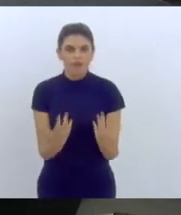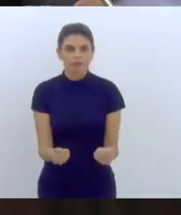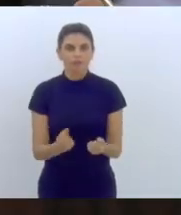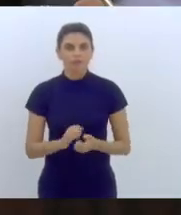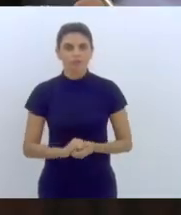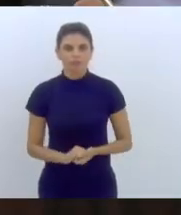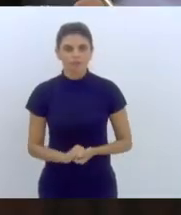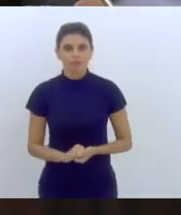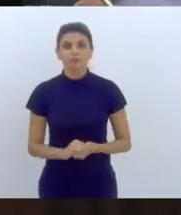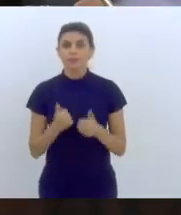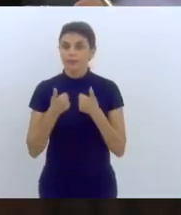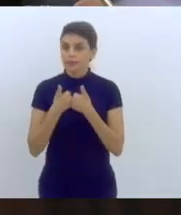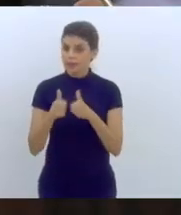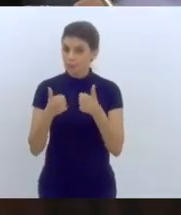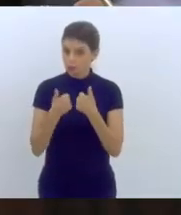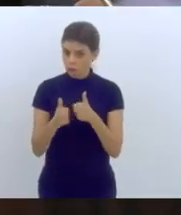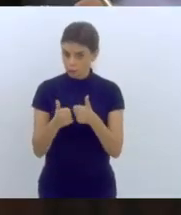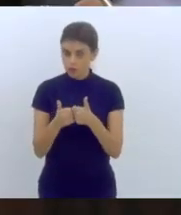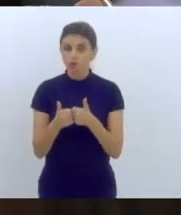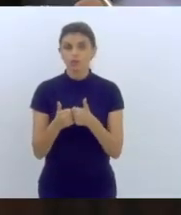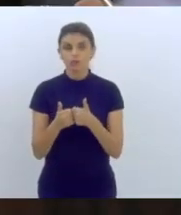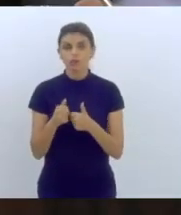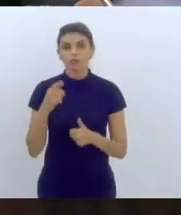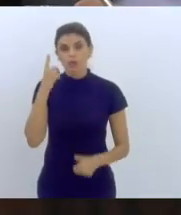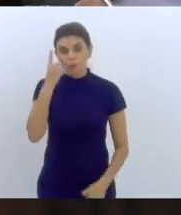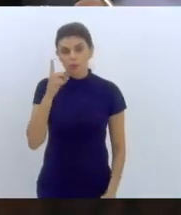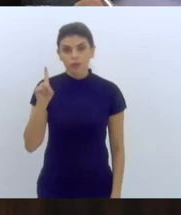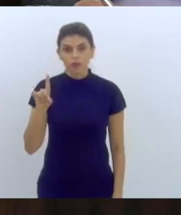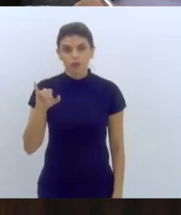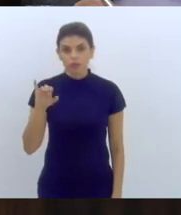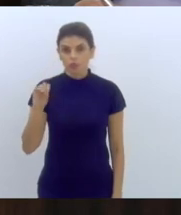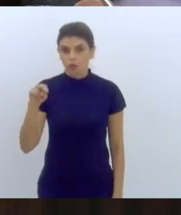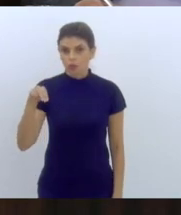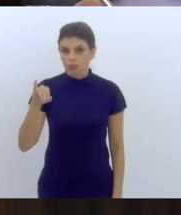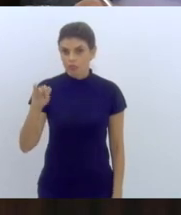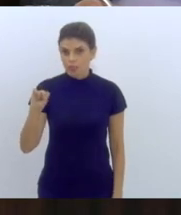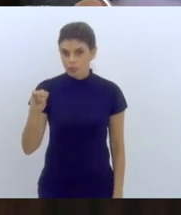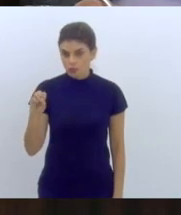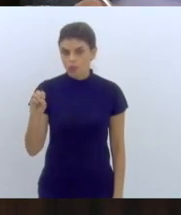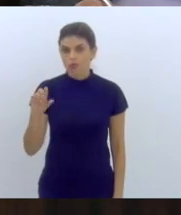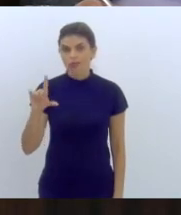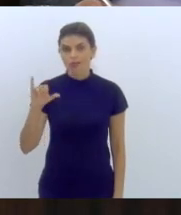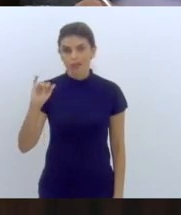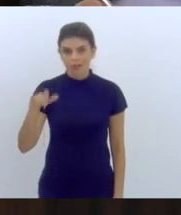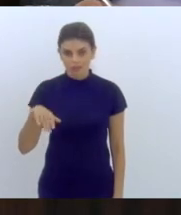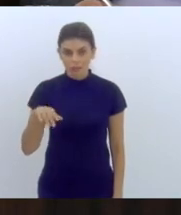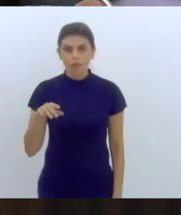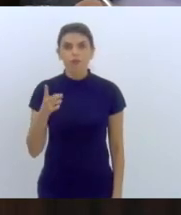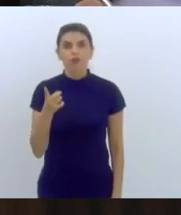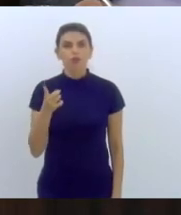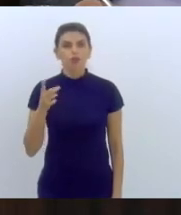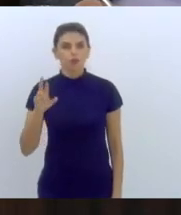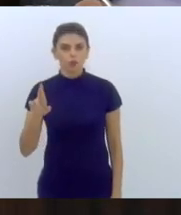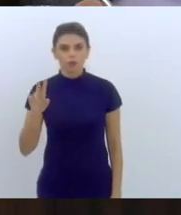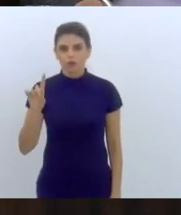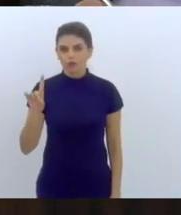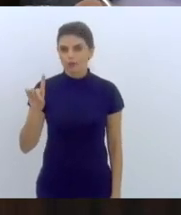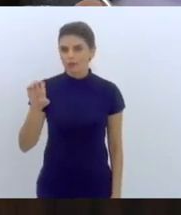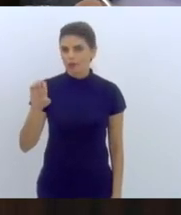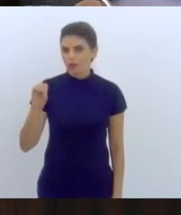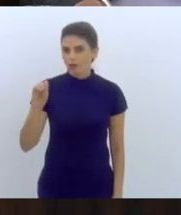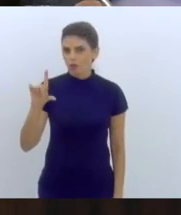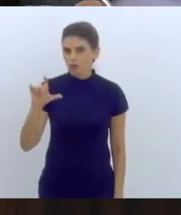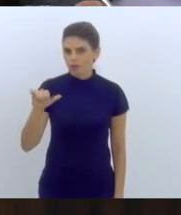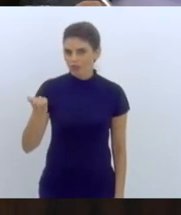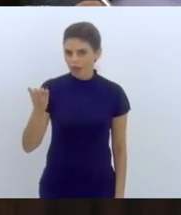Pela Comissão de Transporte, deputado Dionísio Lins, deputado Rosenberg Reis, deputado doutor Deodalto,